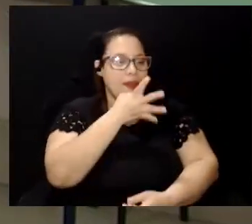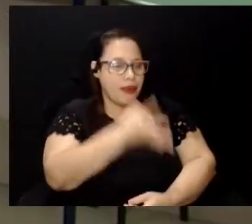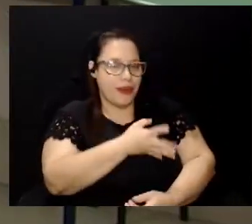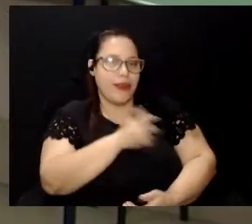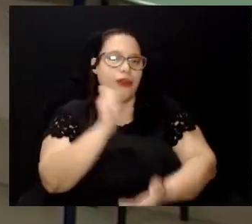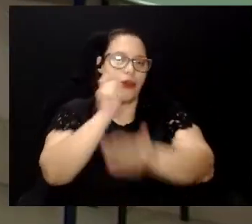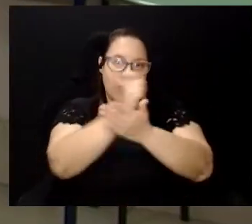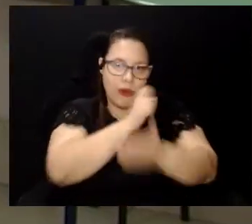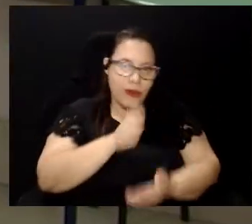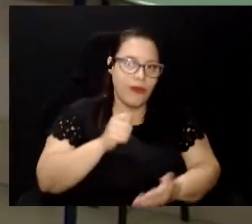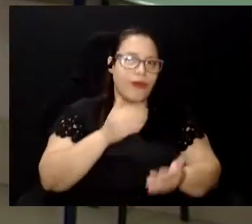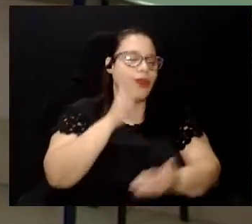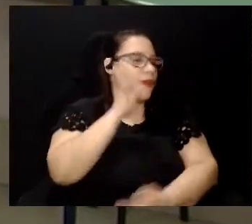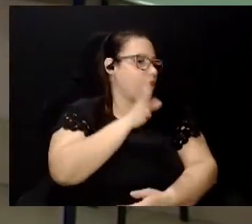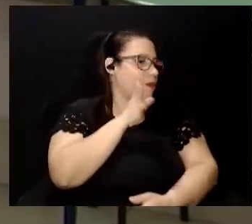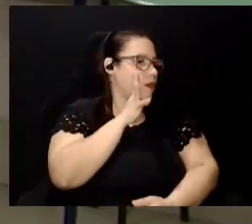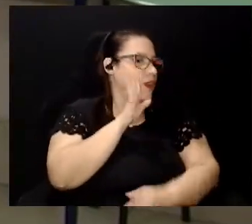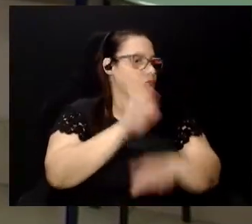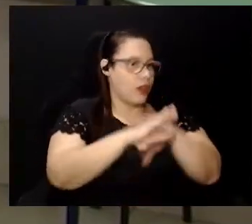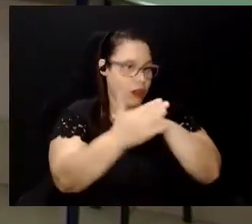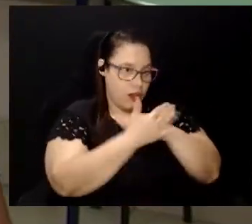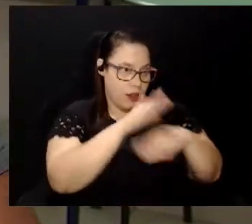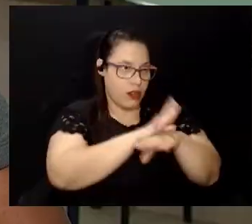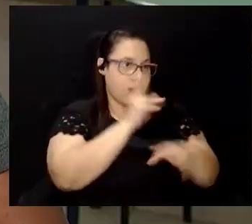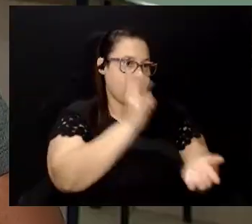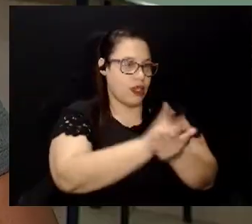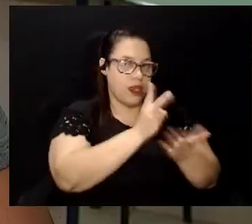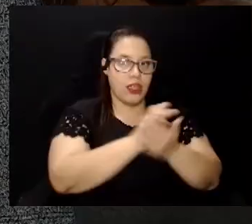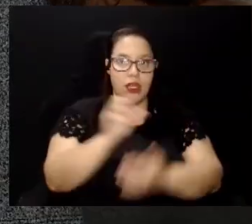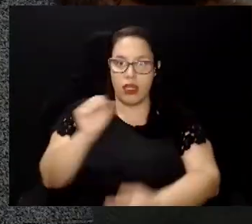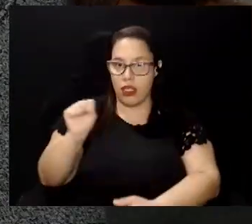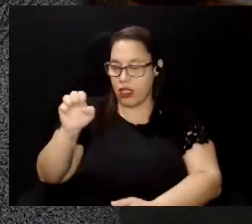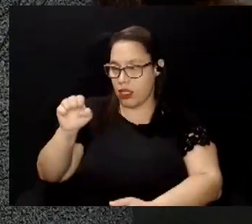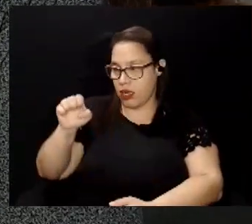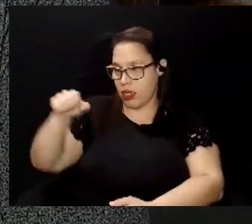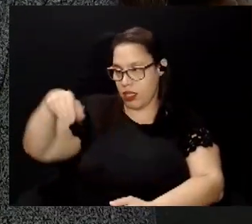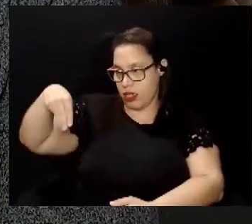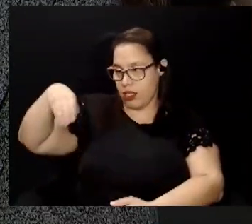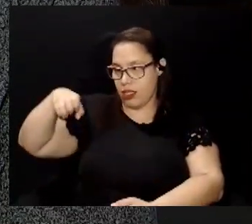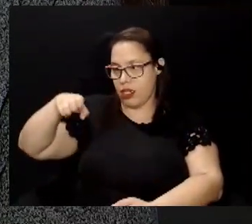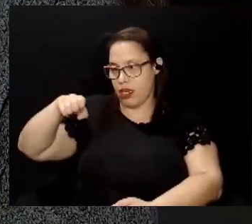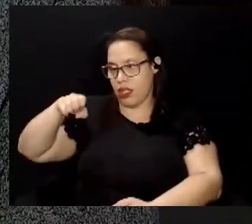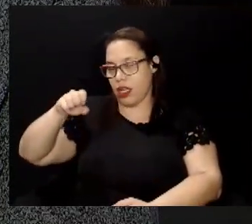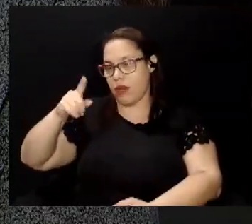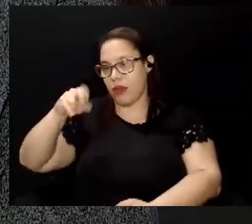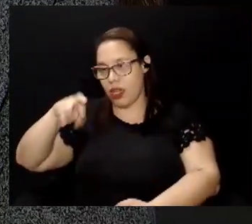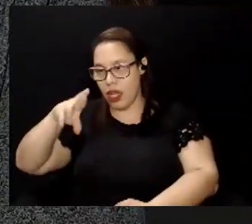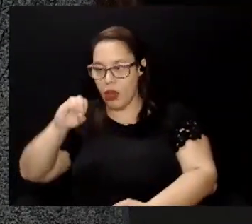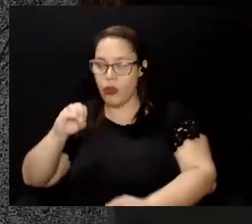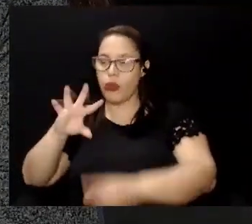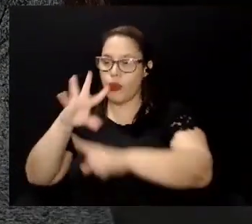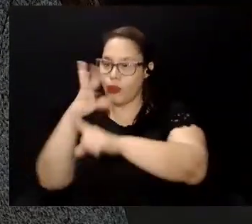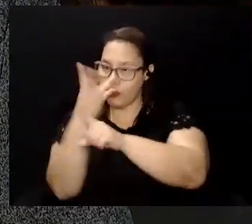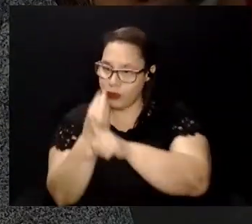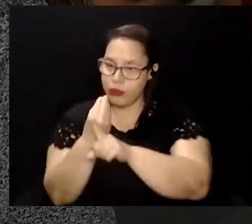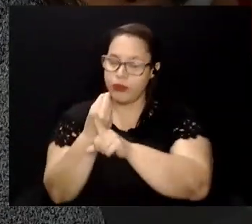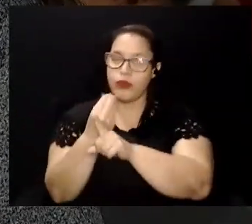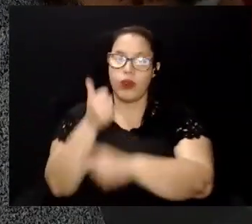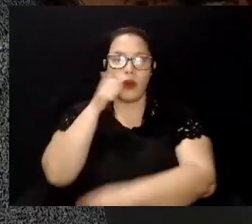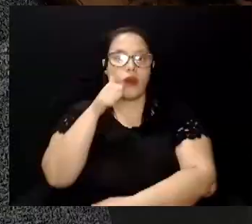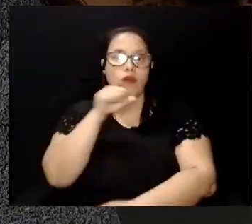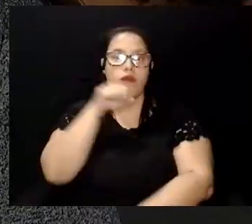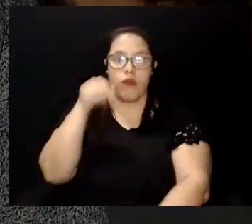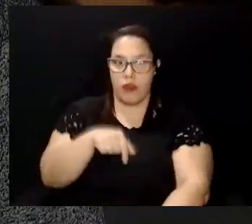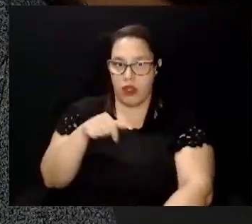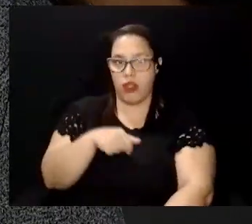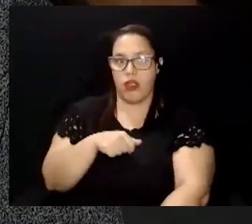acaba vendendo, uma compra da outra, é bem legal. Uma ajudando a outra sempre. O Semeando Arte, ele começou para atender as